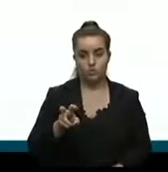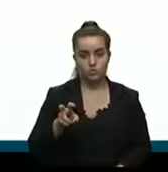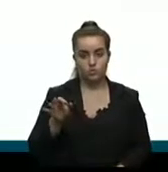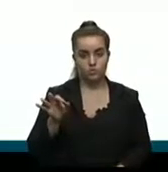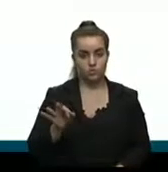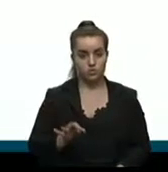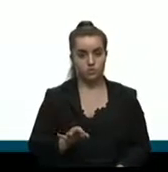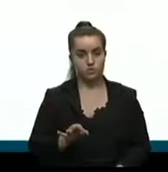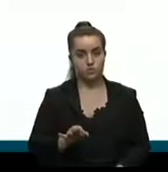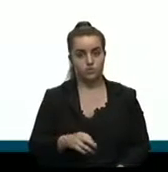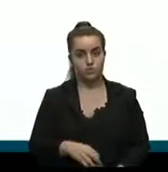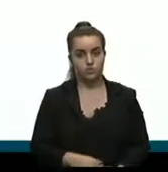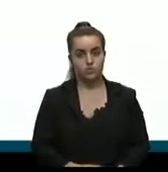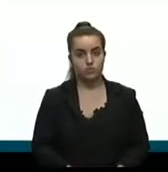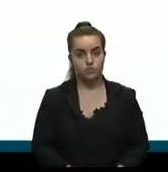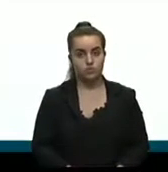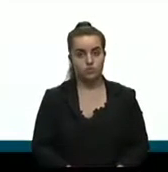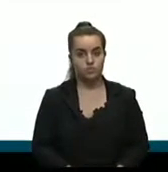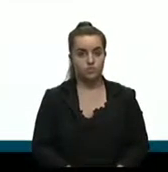5%.